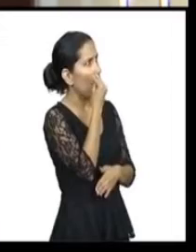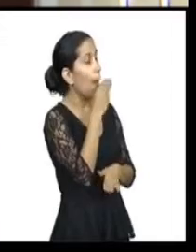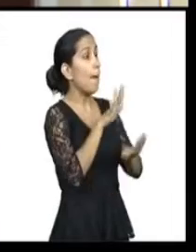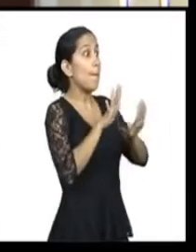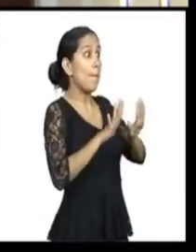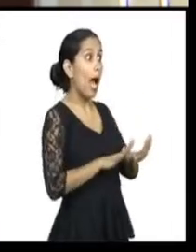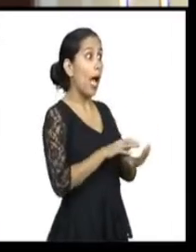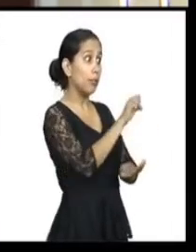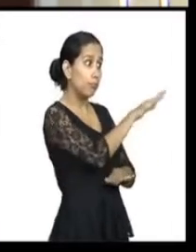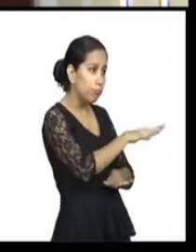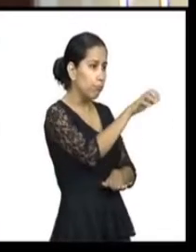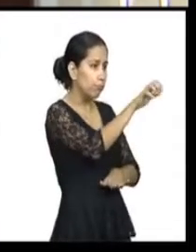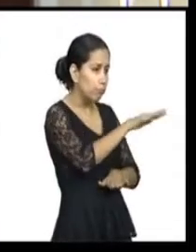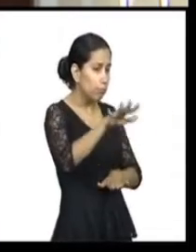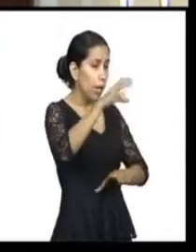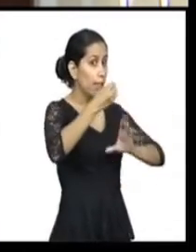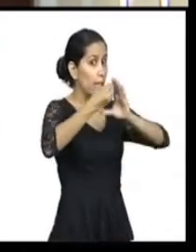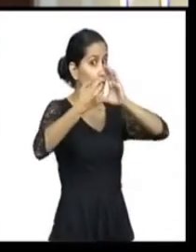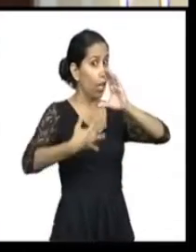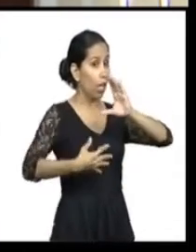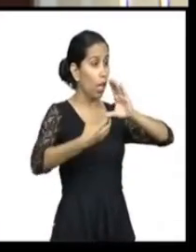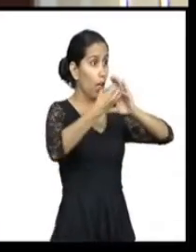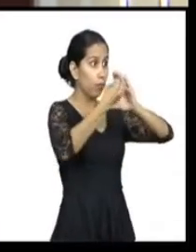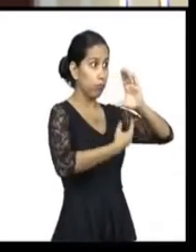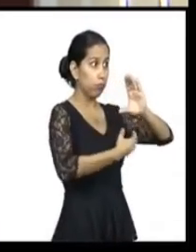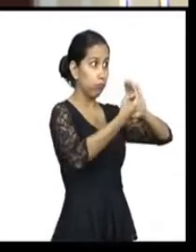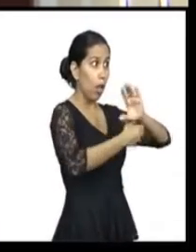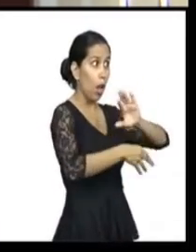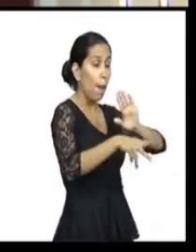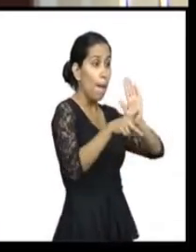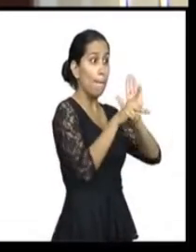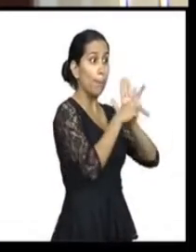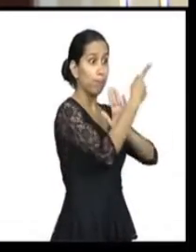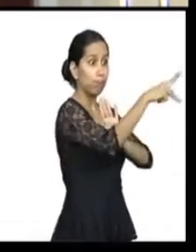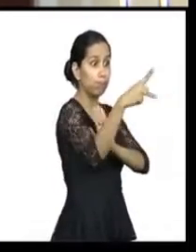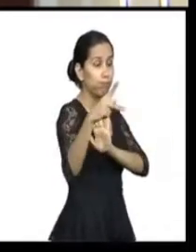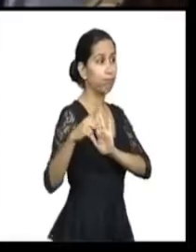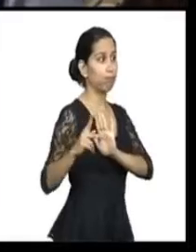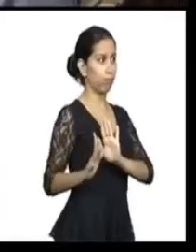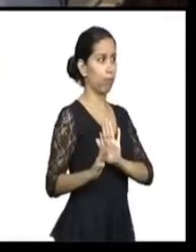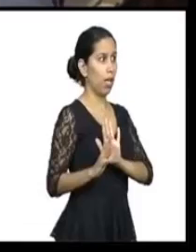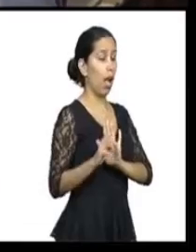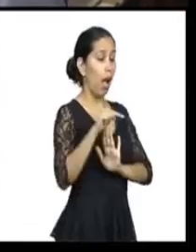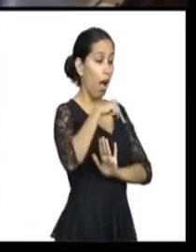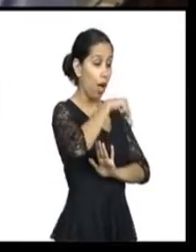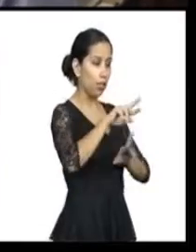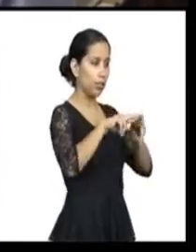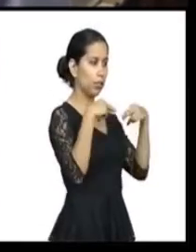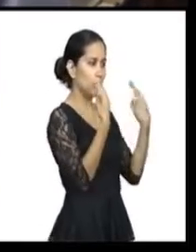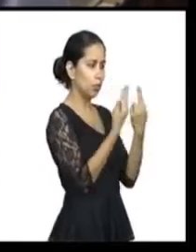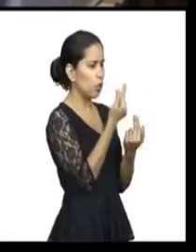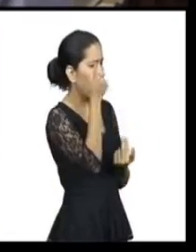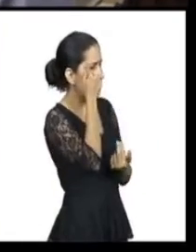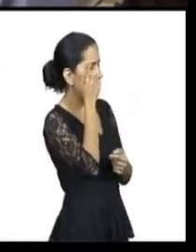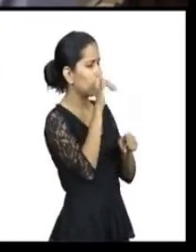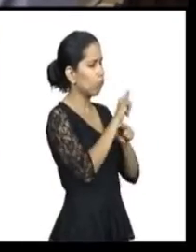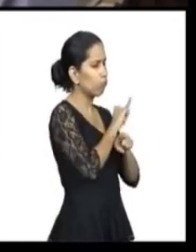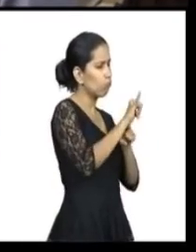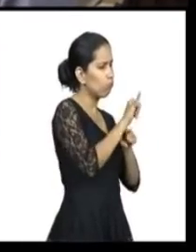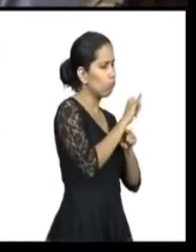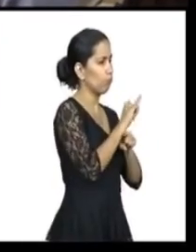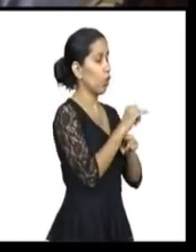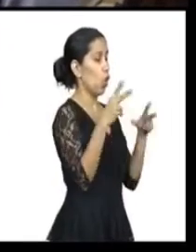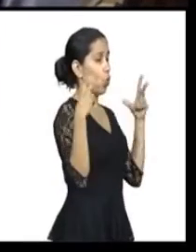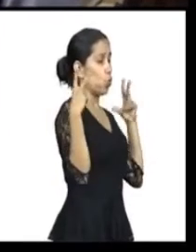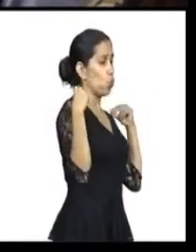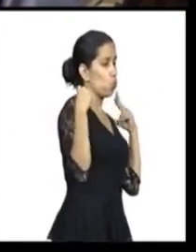ou seja, tem particularidades que devem ser abordadas separadamente. E a gente aborda essas particularidades em reuniões como esta. E os motoristas e os